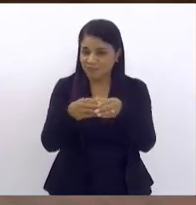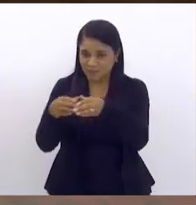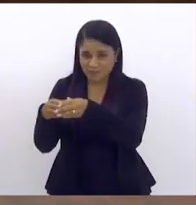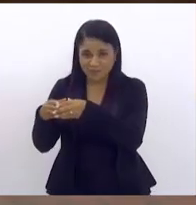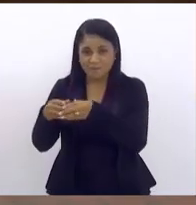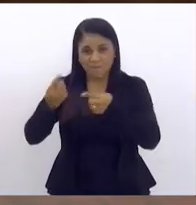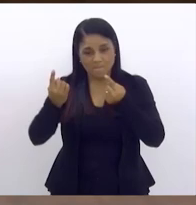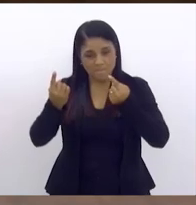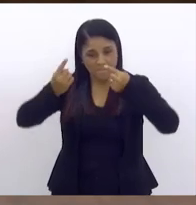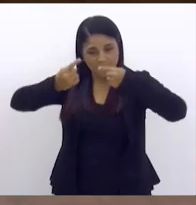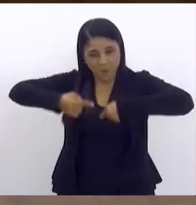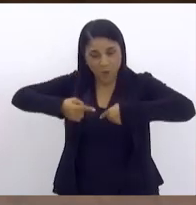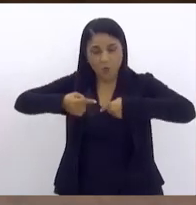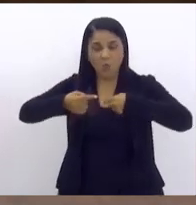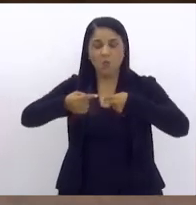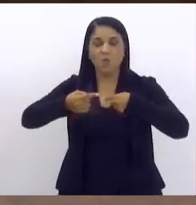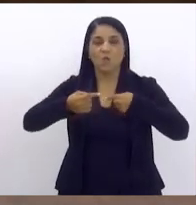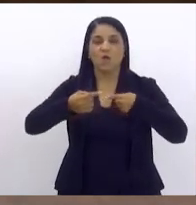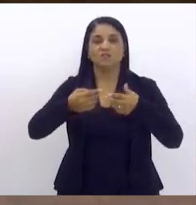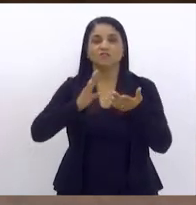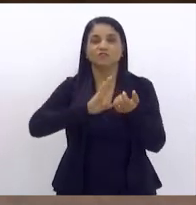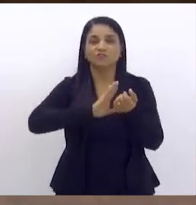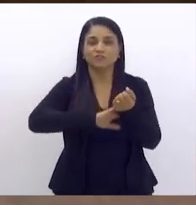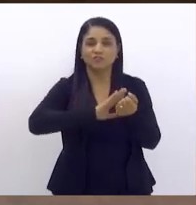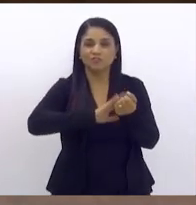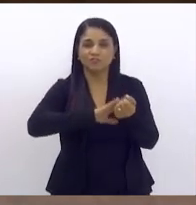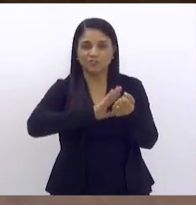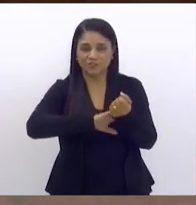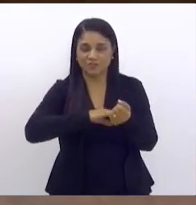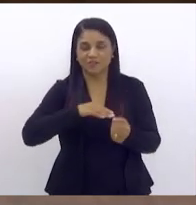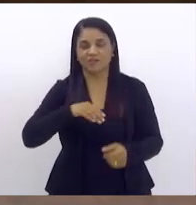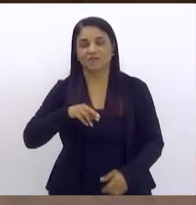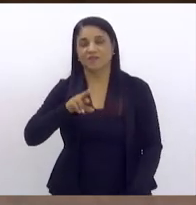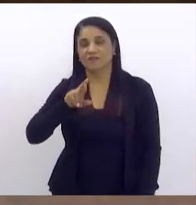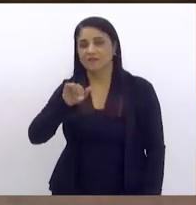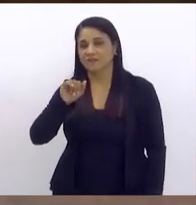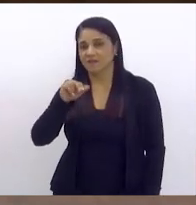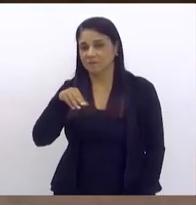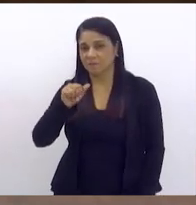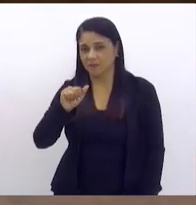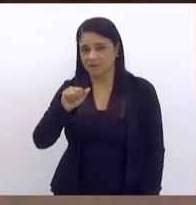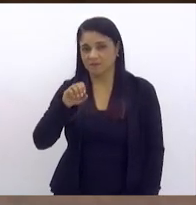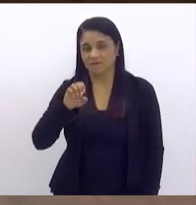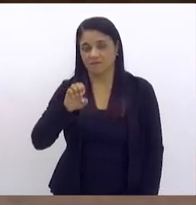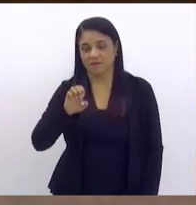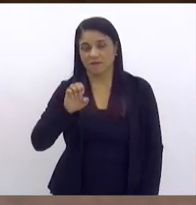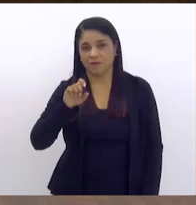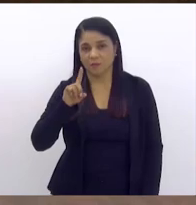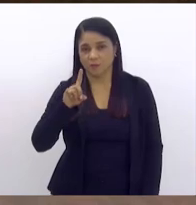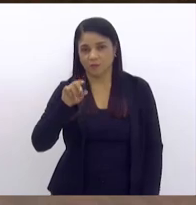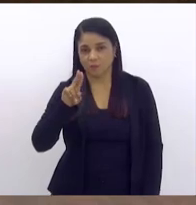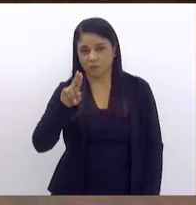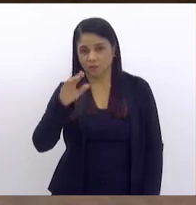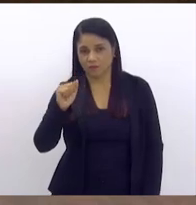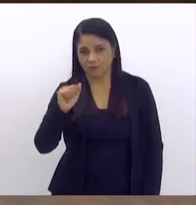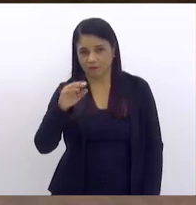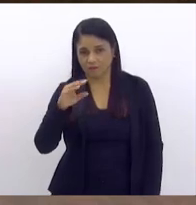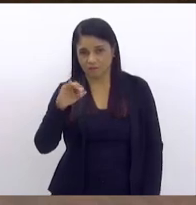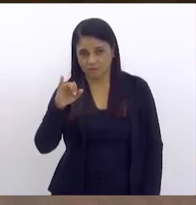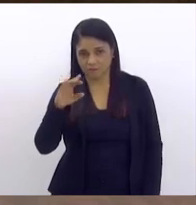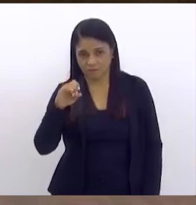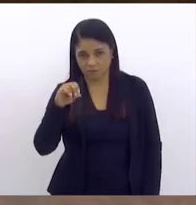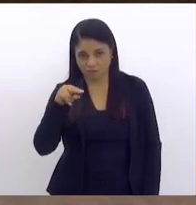batalhas de rimas educacionais. E a deputada Dani, ela está sempre muito atenta às questões que